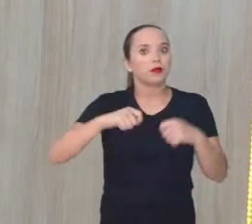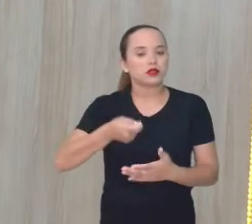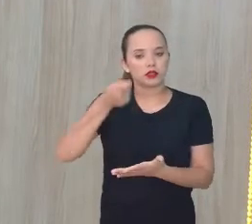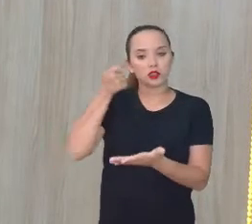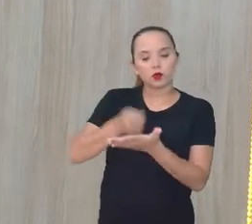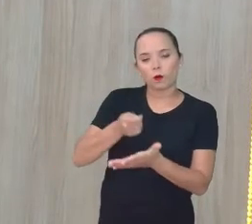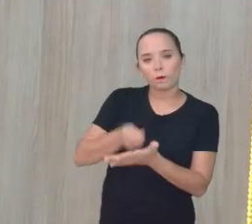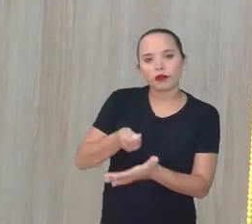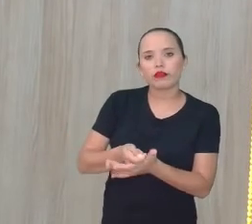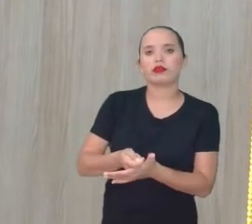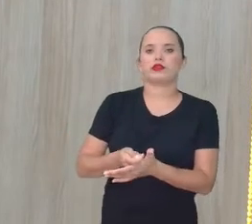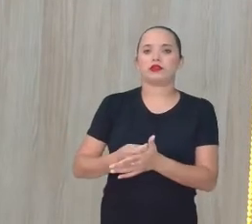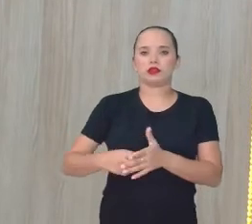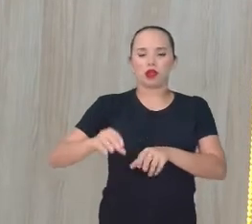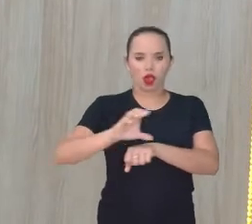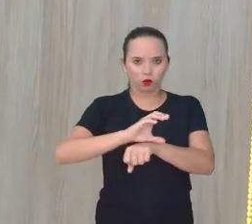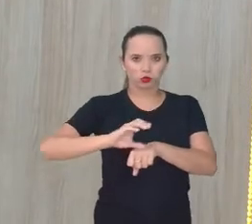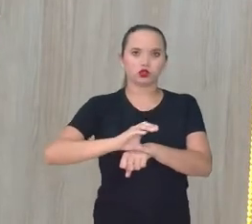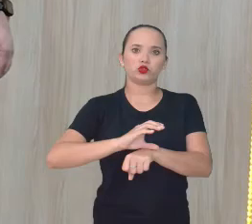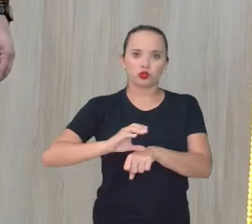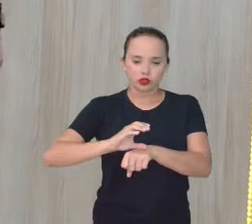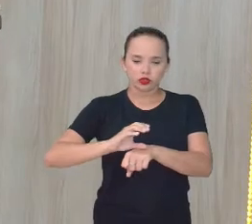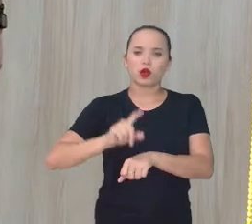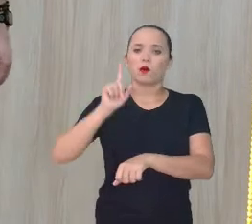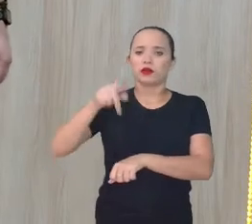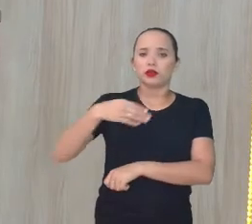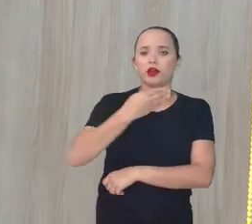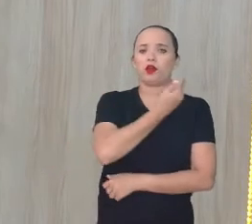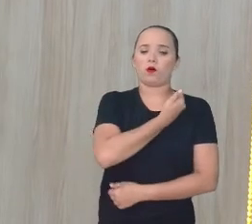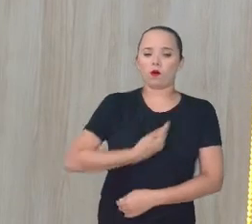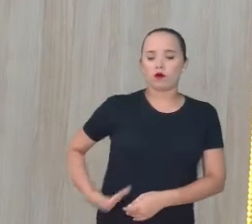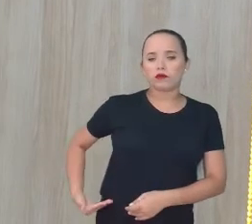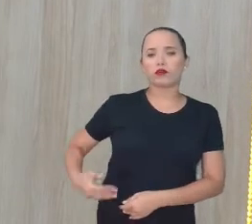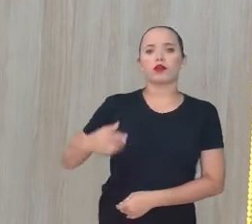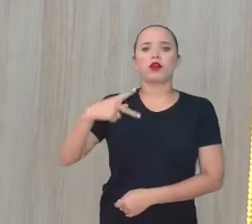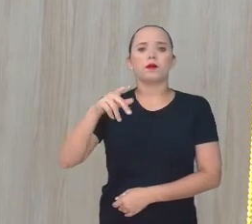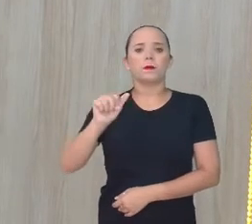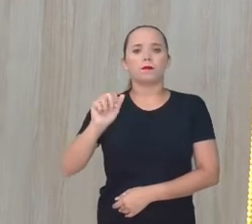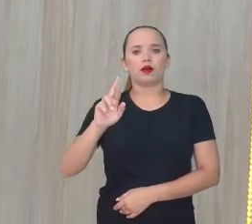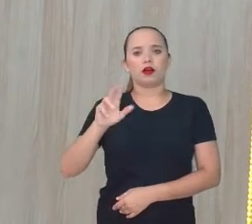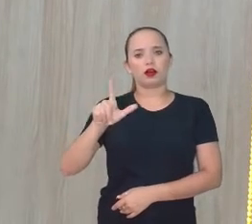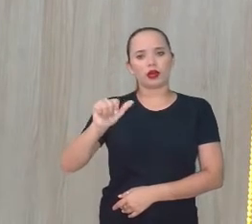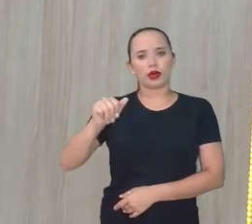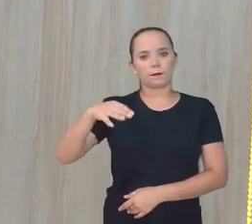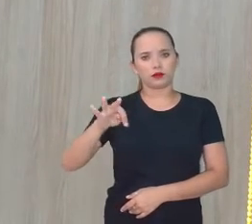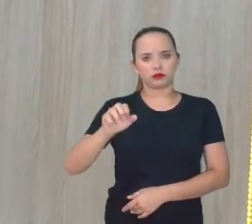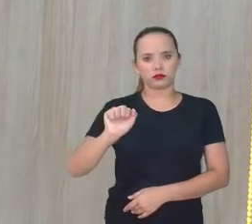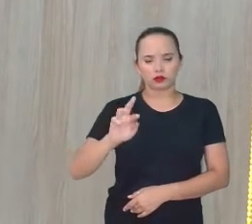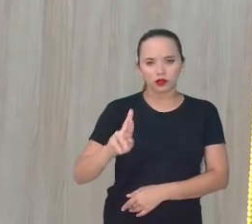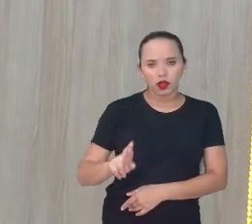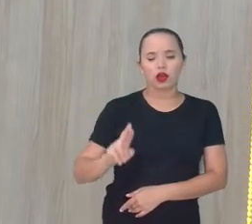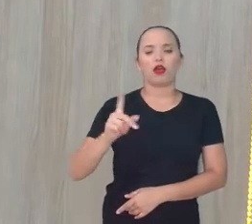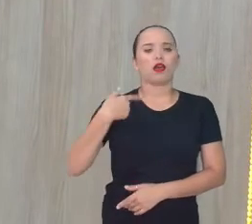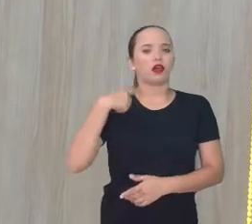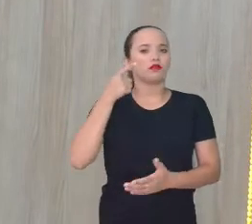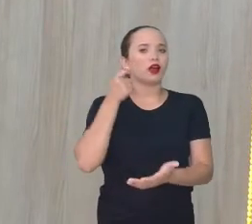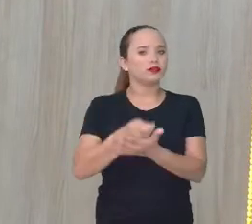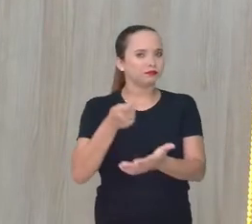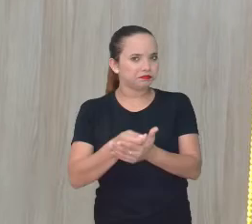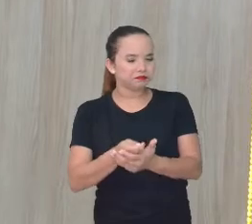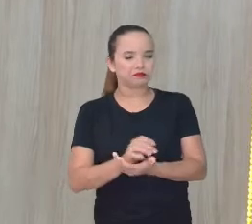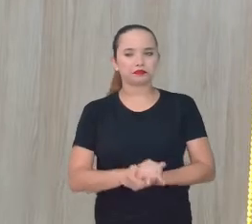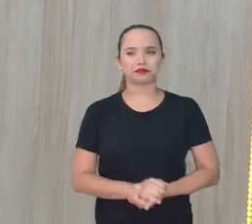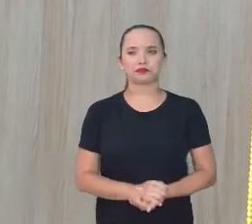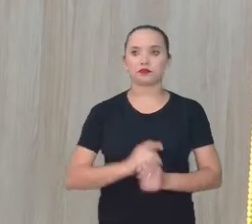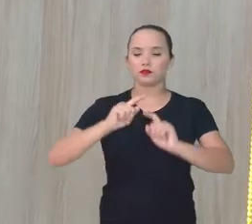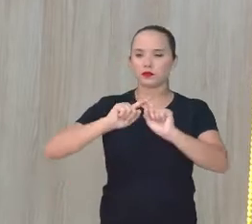que é fiscalizada ali pelo parlamento, ok? Então, a outra questão. Já a república é uma